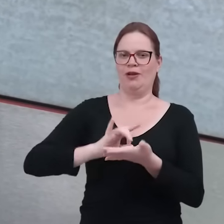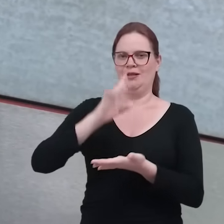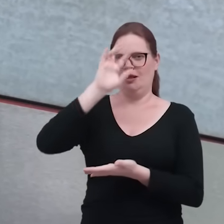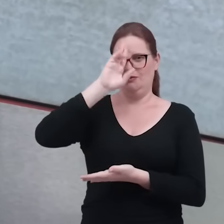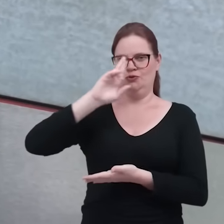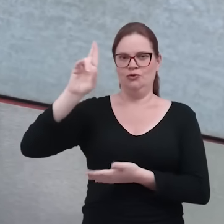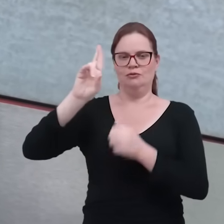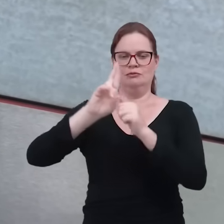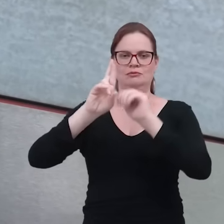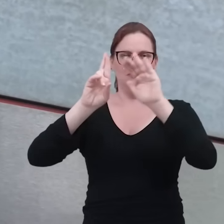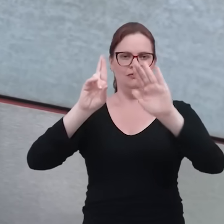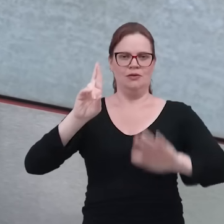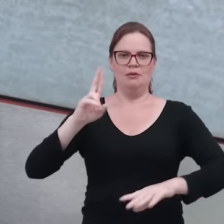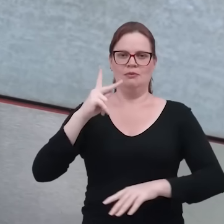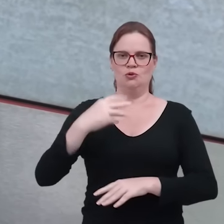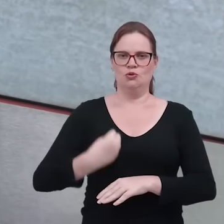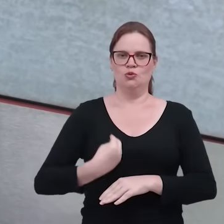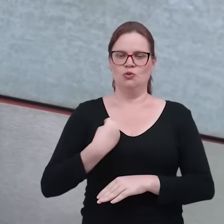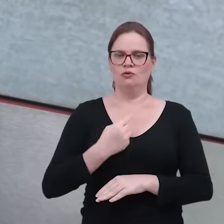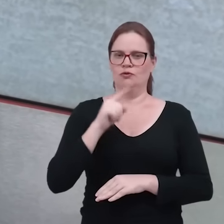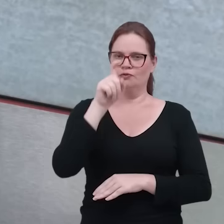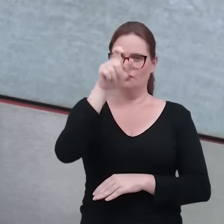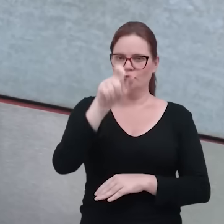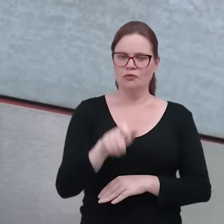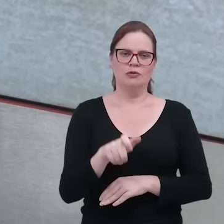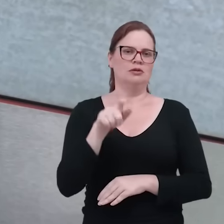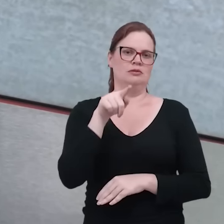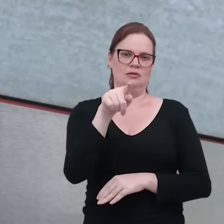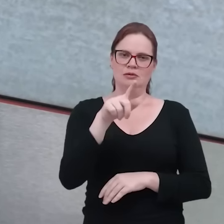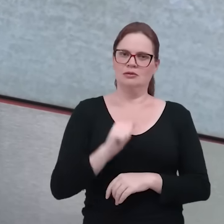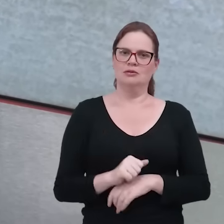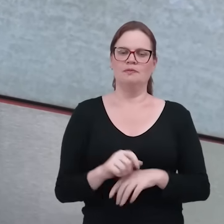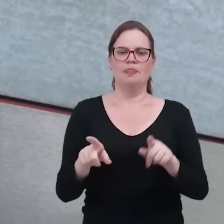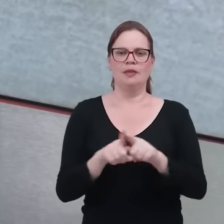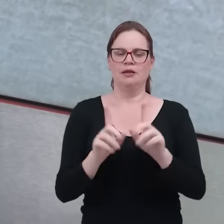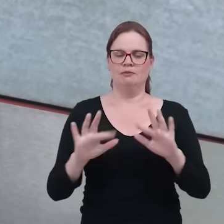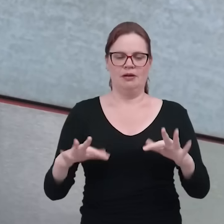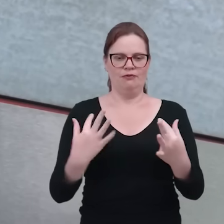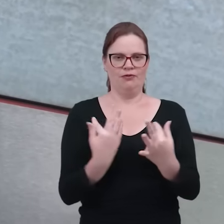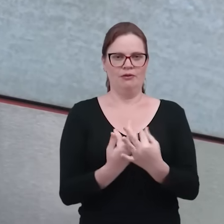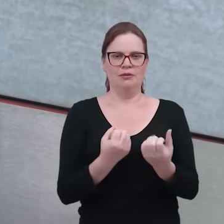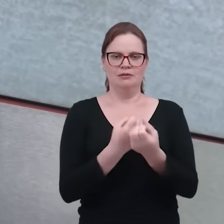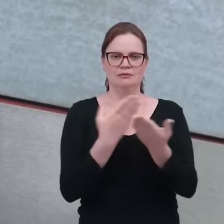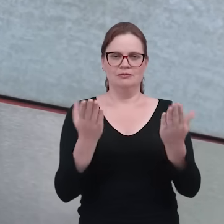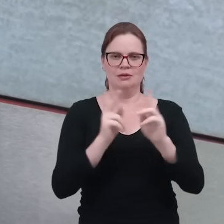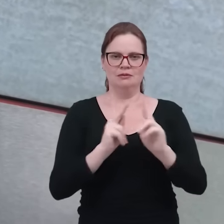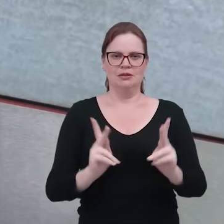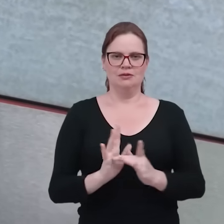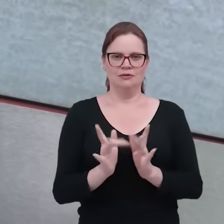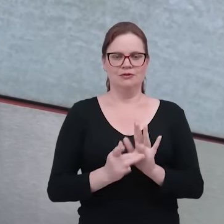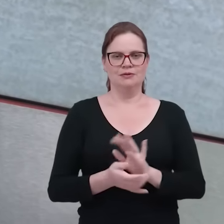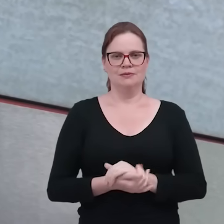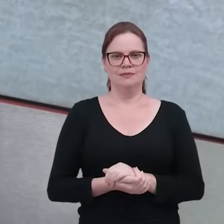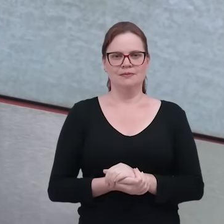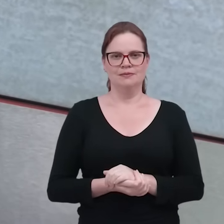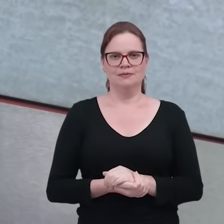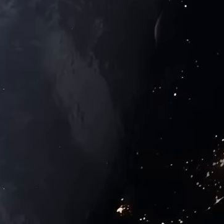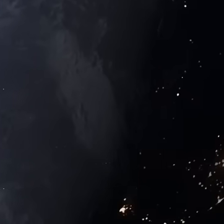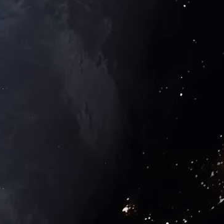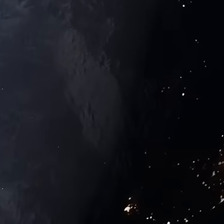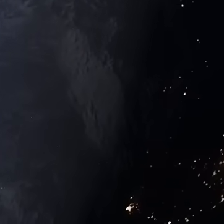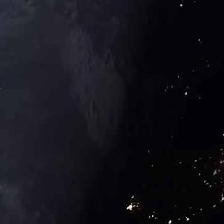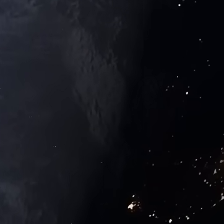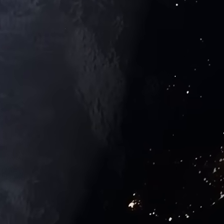Deus e que Deus possa abençoar muito a sua vida, do senhor, da senhora e também de todos os seus familiares. A paz do Senhor Jesus.